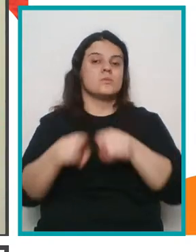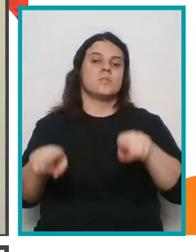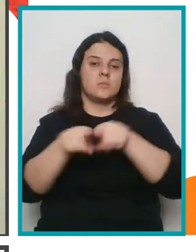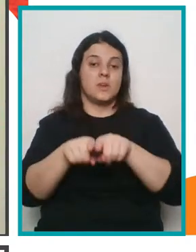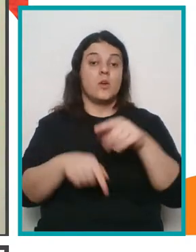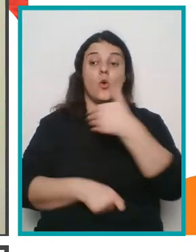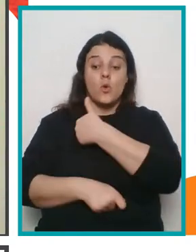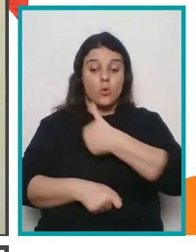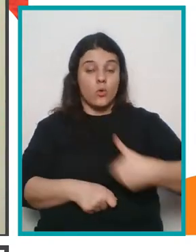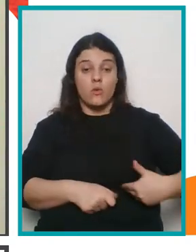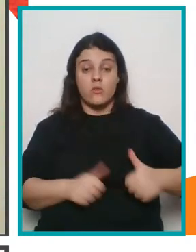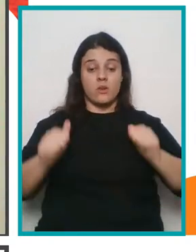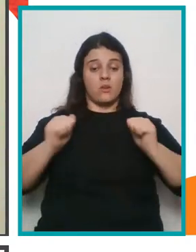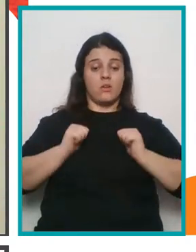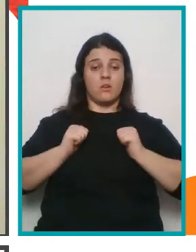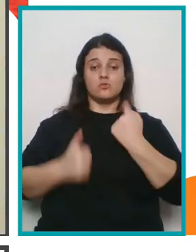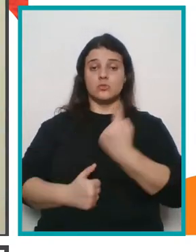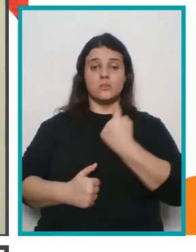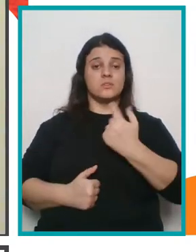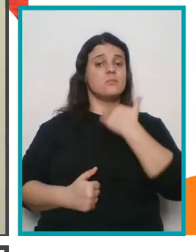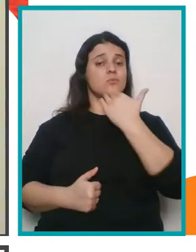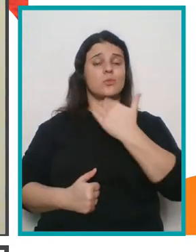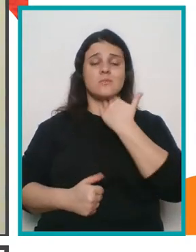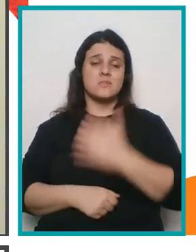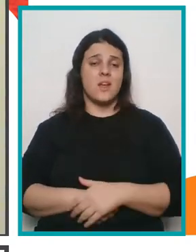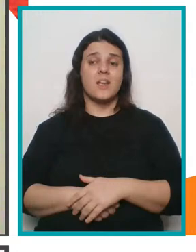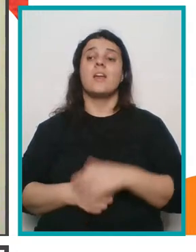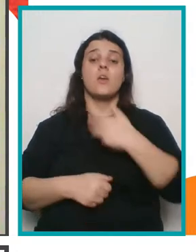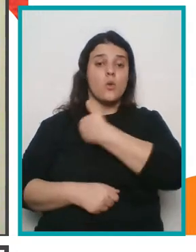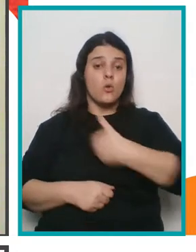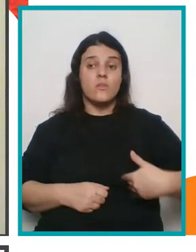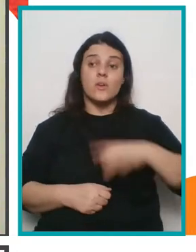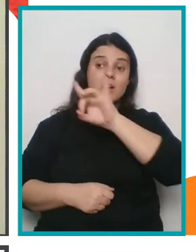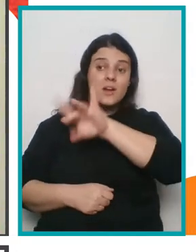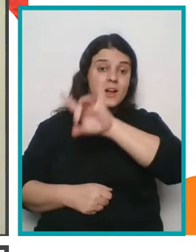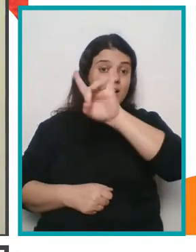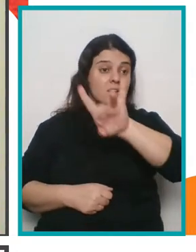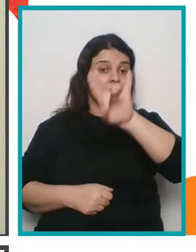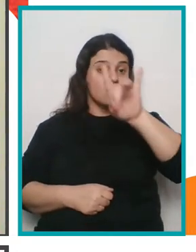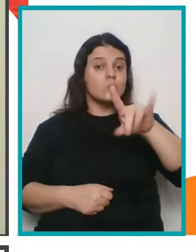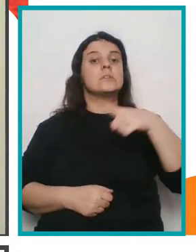justice and put an end to the climate crisis.